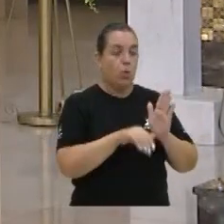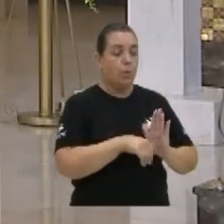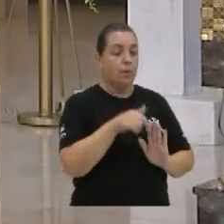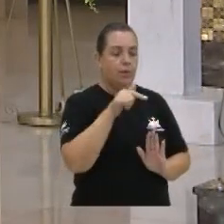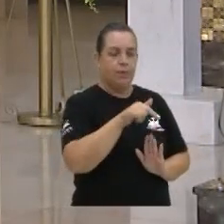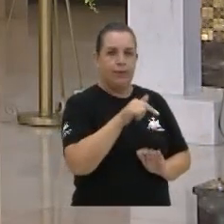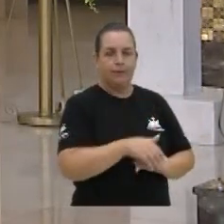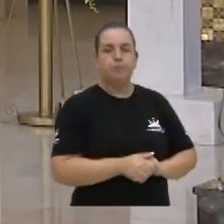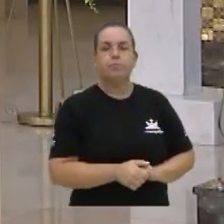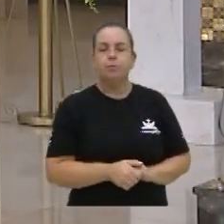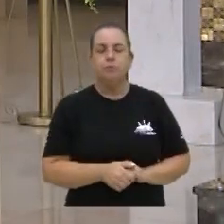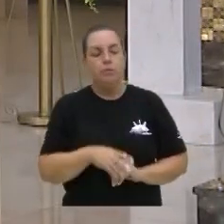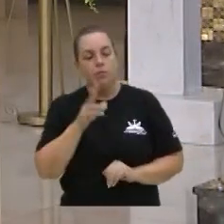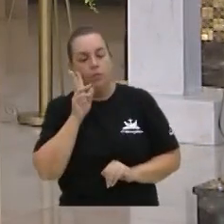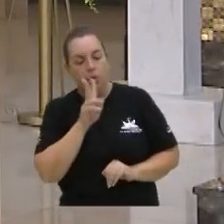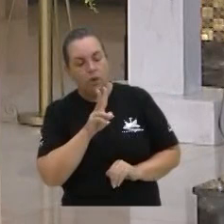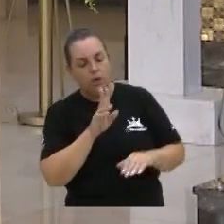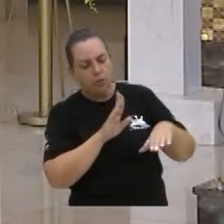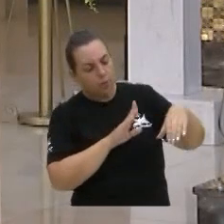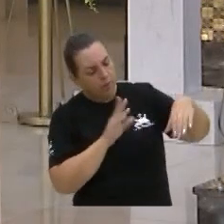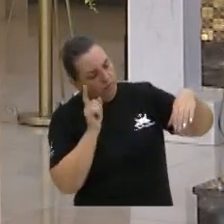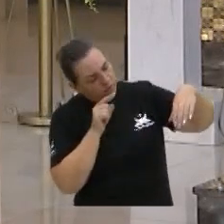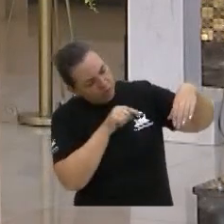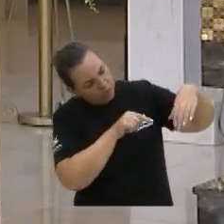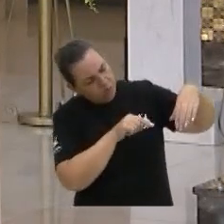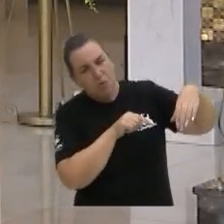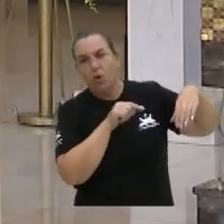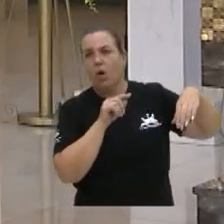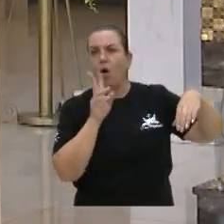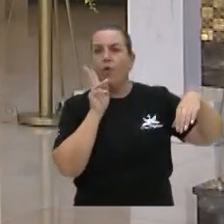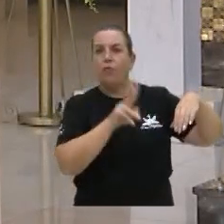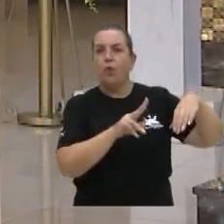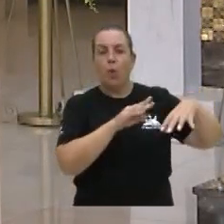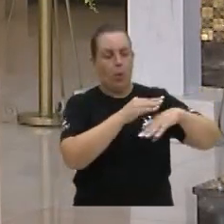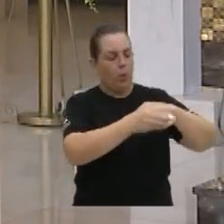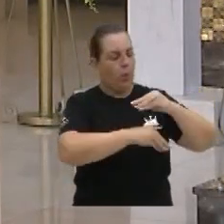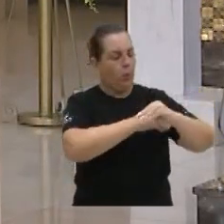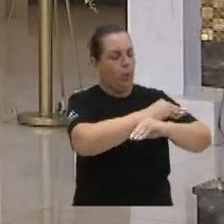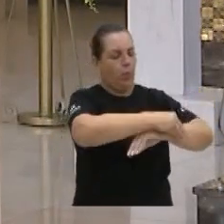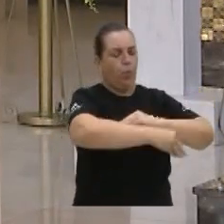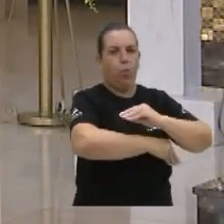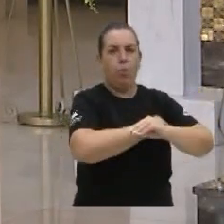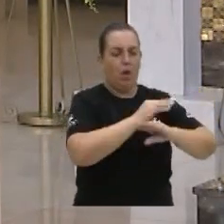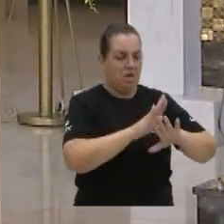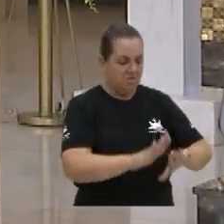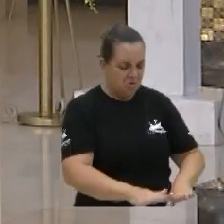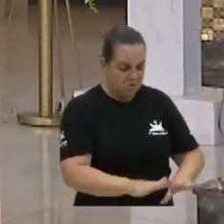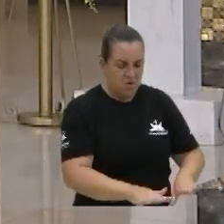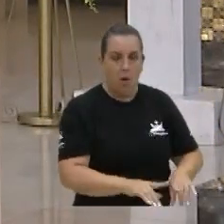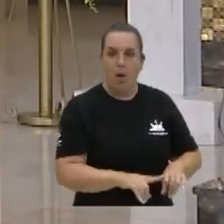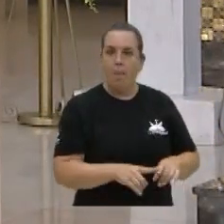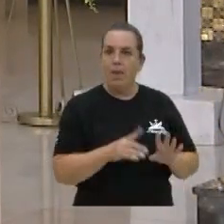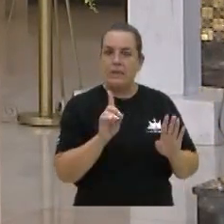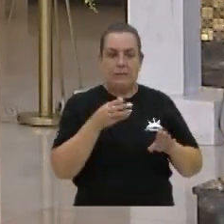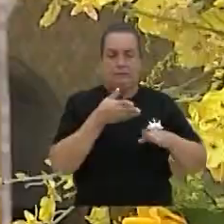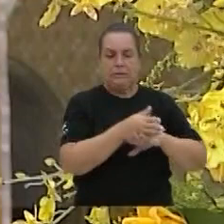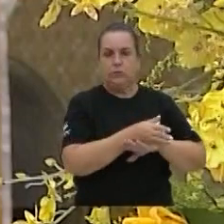túmulo, olhando para dentro, viu as faixas de linho no chão, mas não